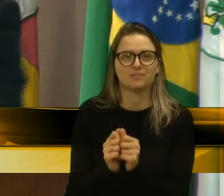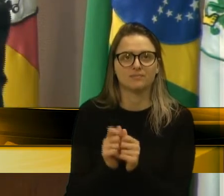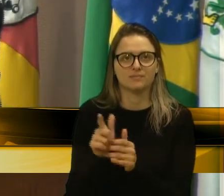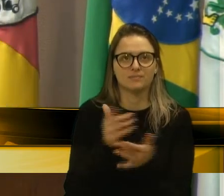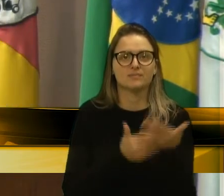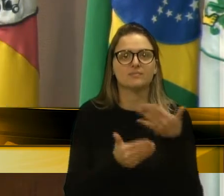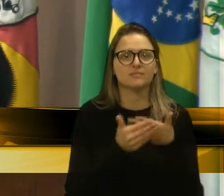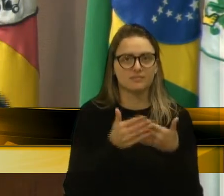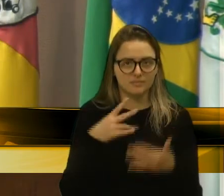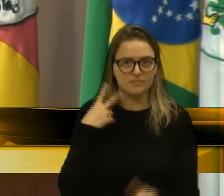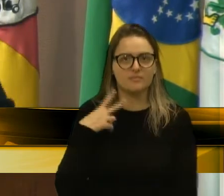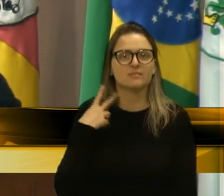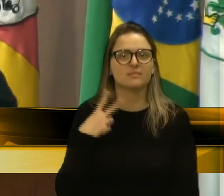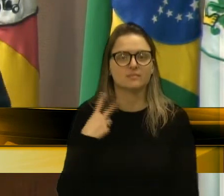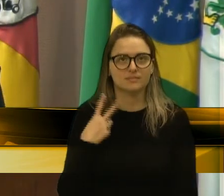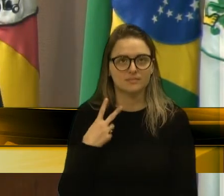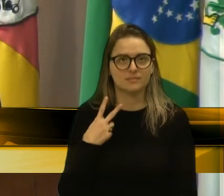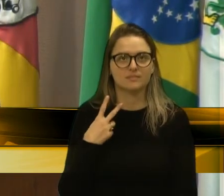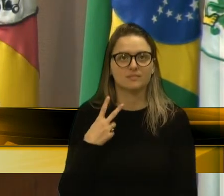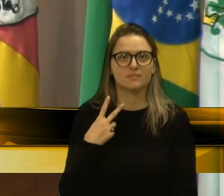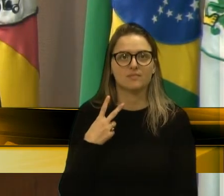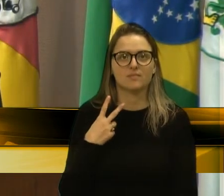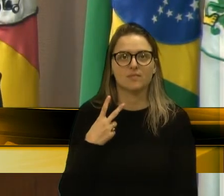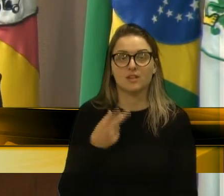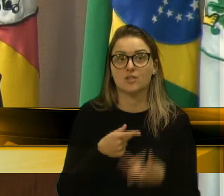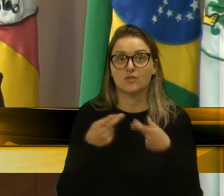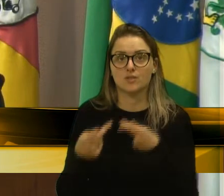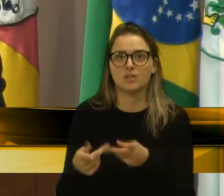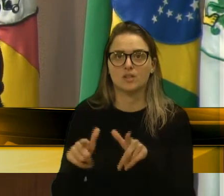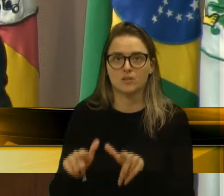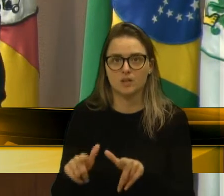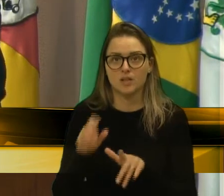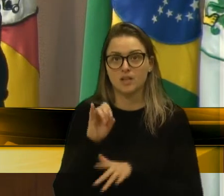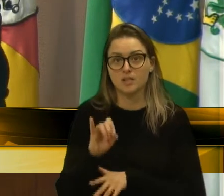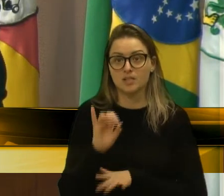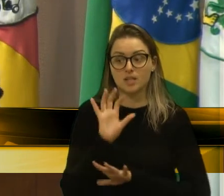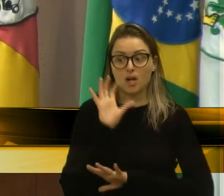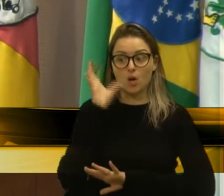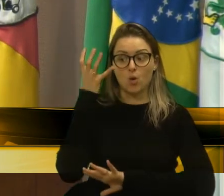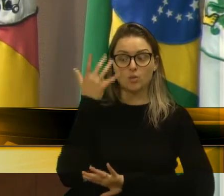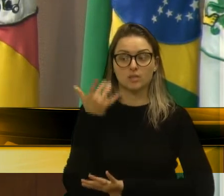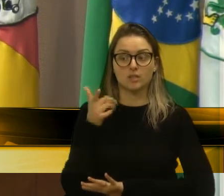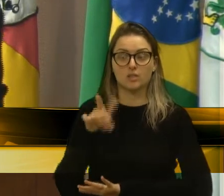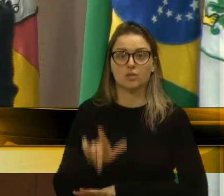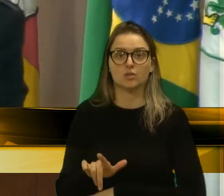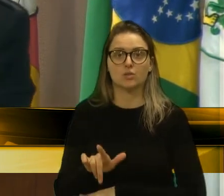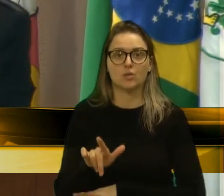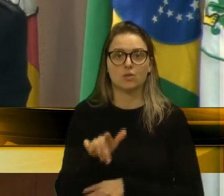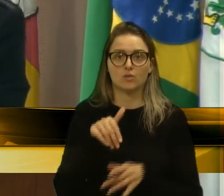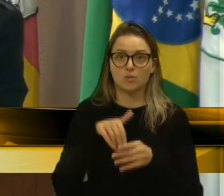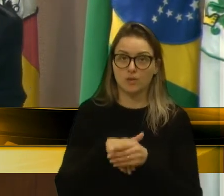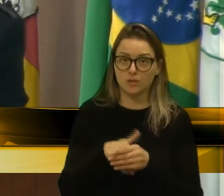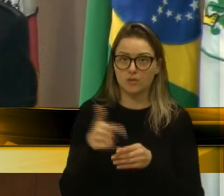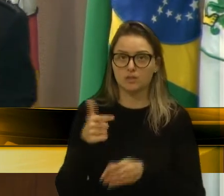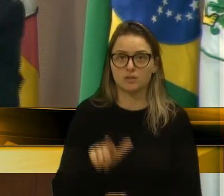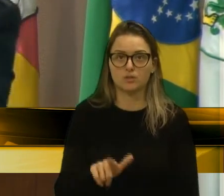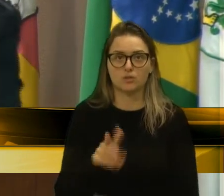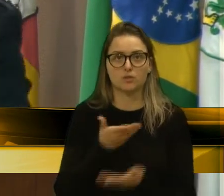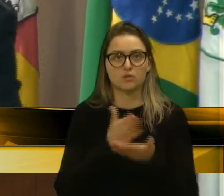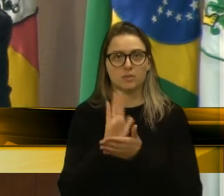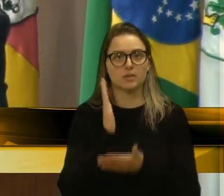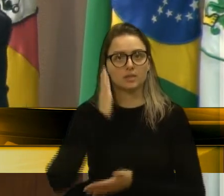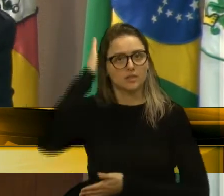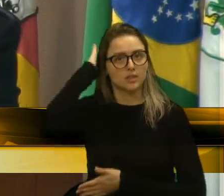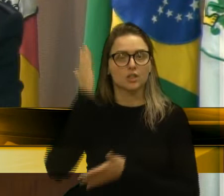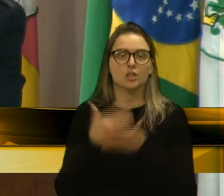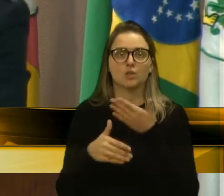Não esperávamos por essa. Se chegar a acontecer de novo uma reeleição do Guerra, que tudo indica, tudo